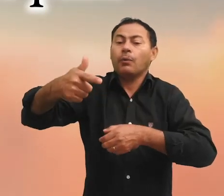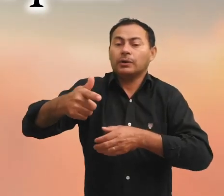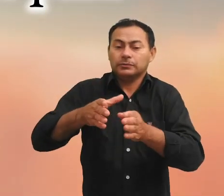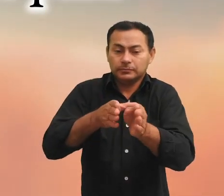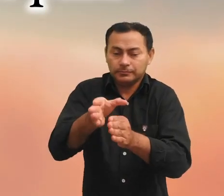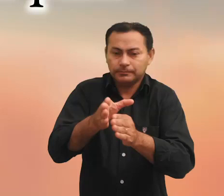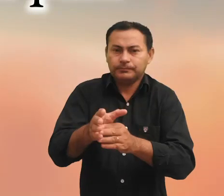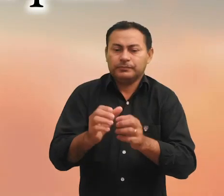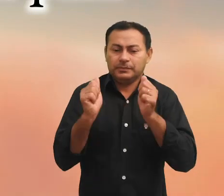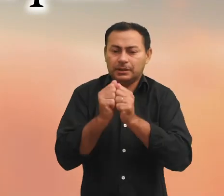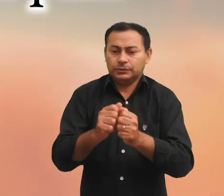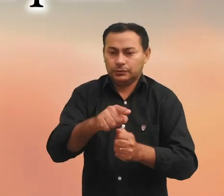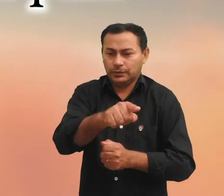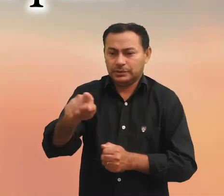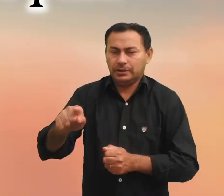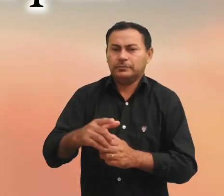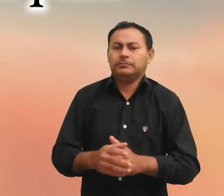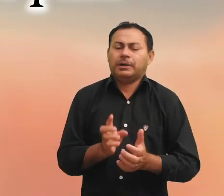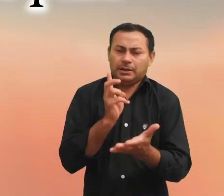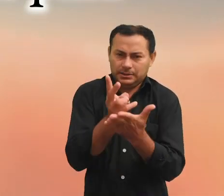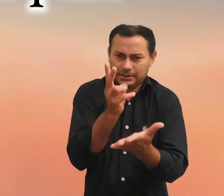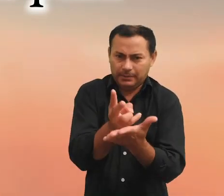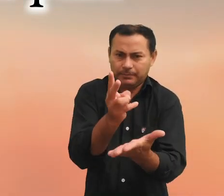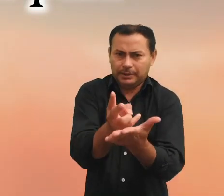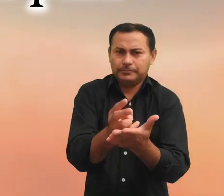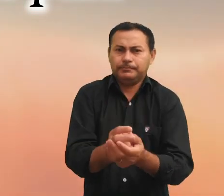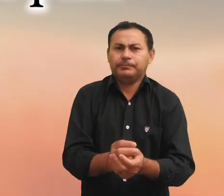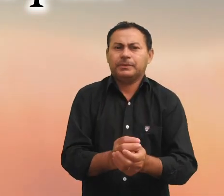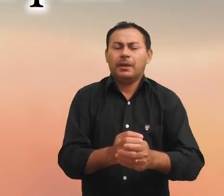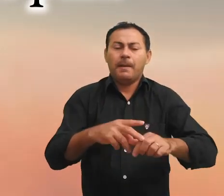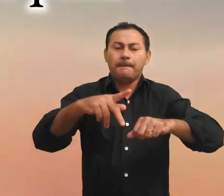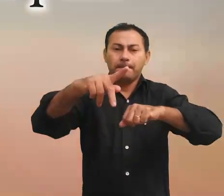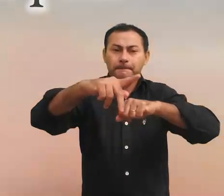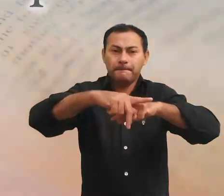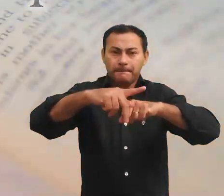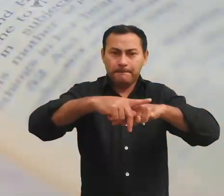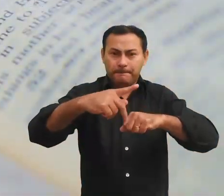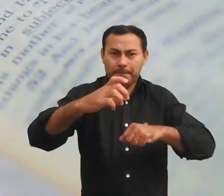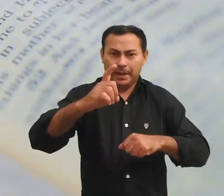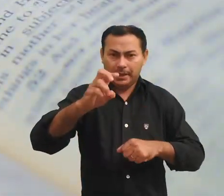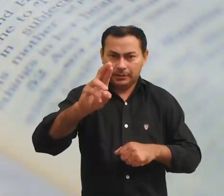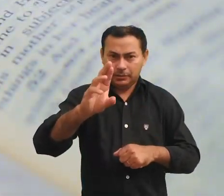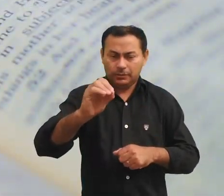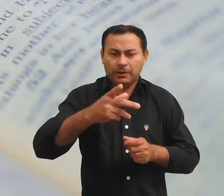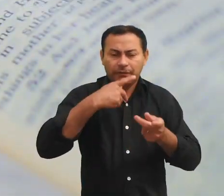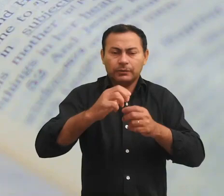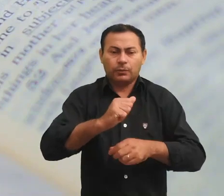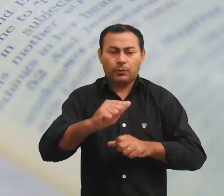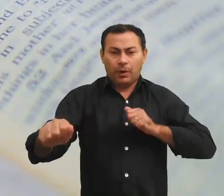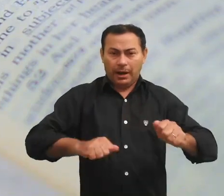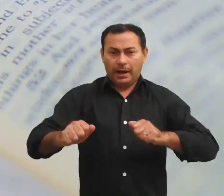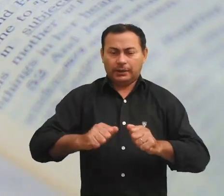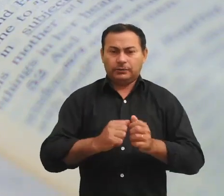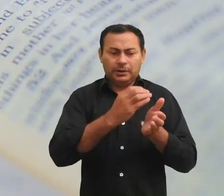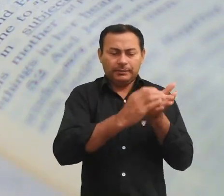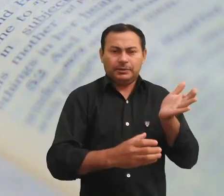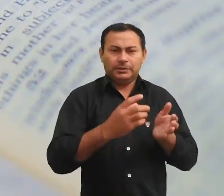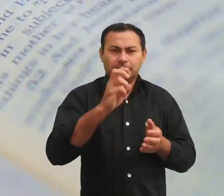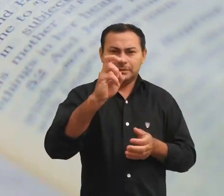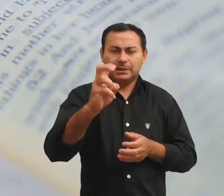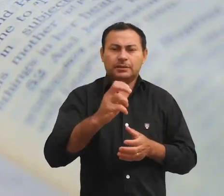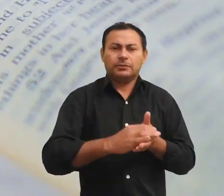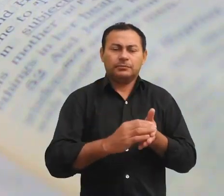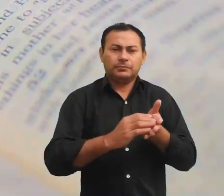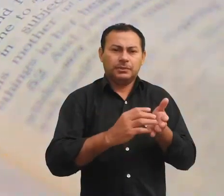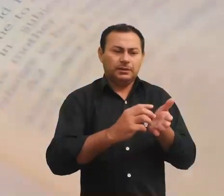lhes dará outro conselheiro para estar com vocês para sempre. Pedro se referiu a este acontecimento em Atos, capítulo